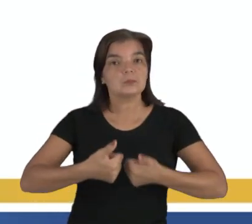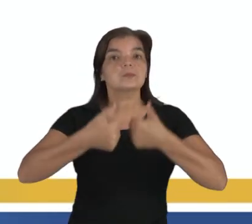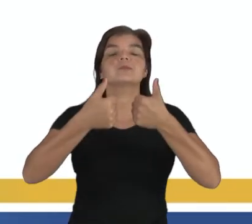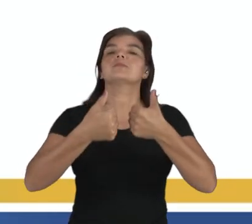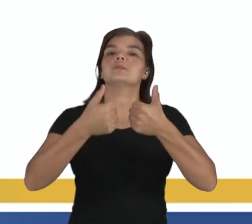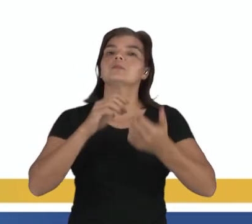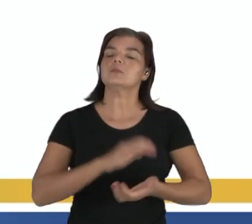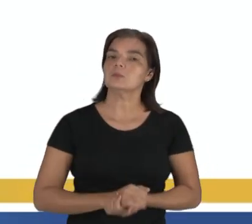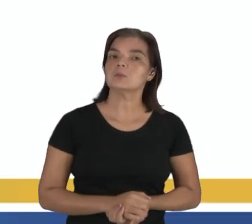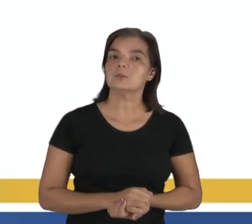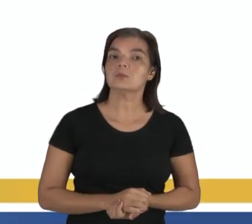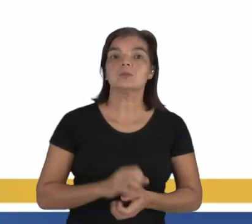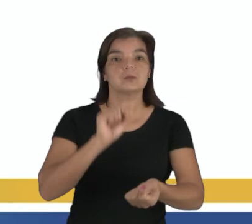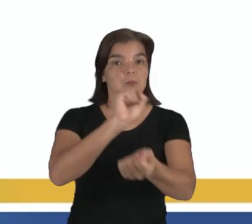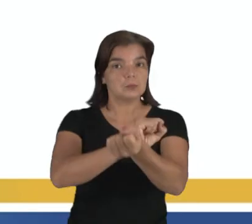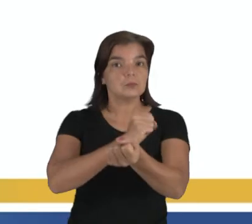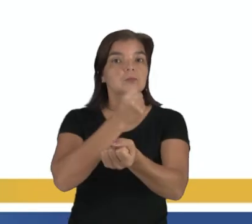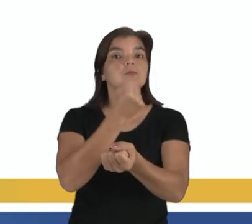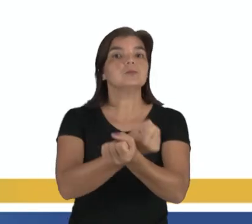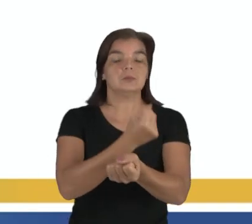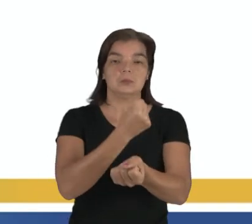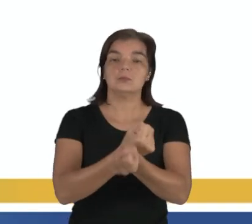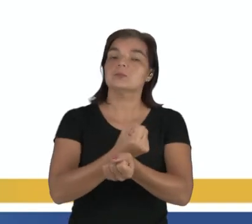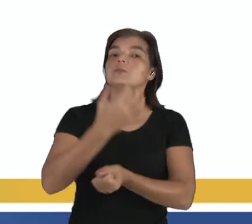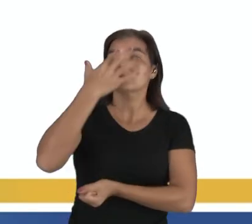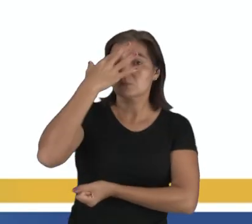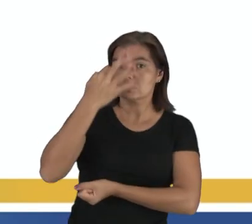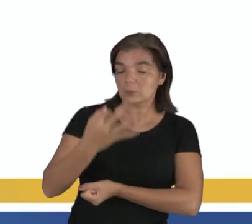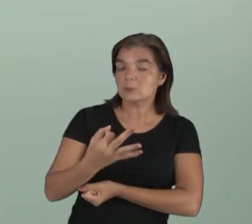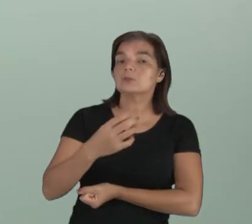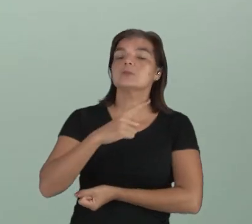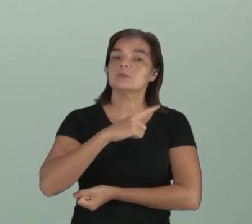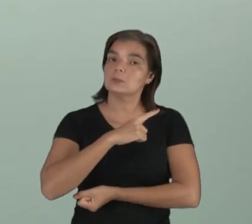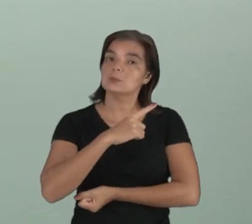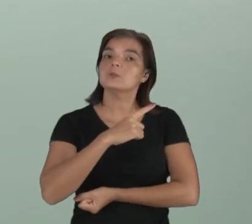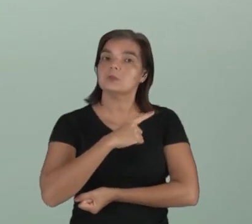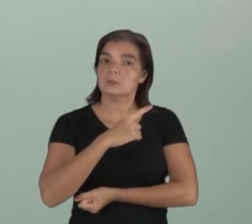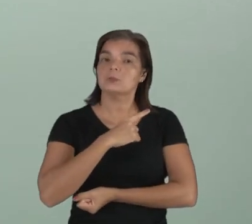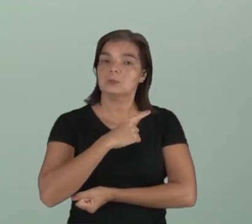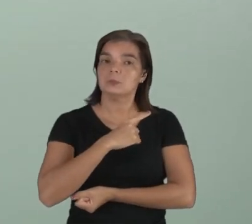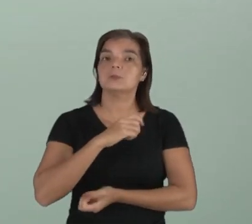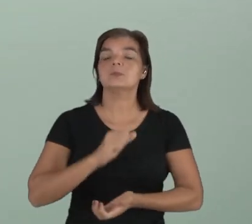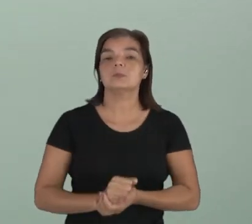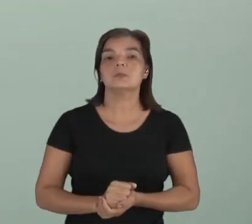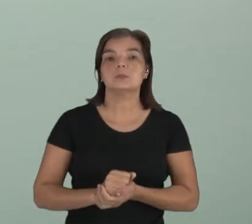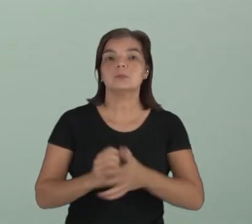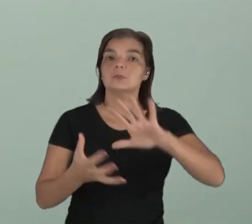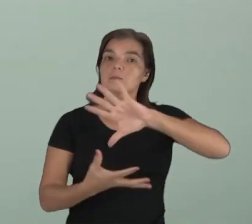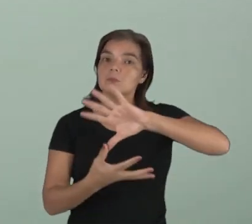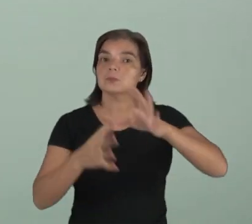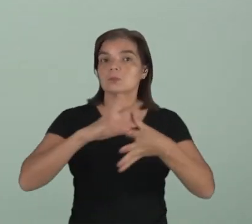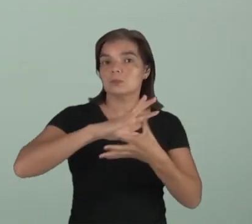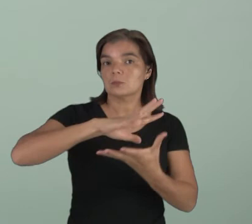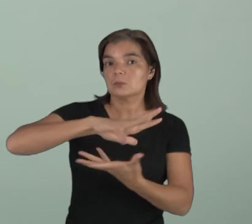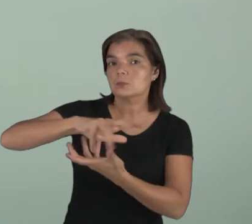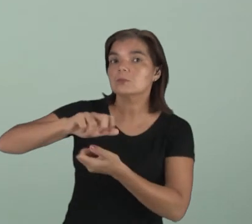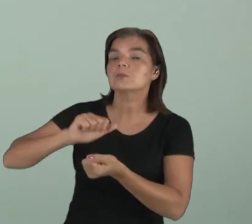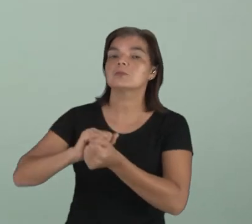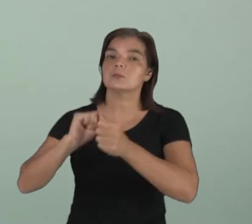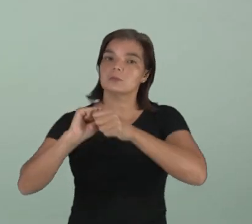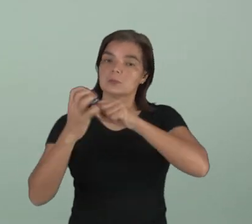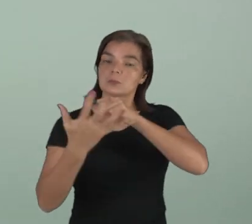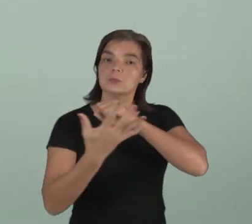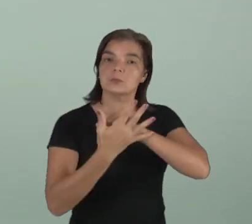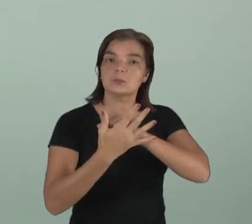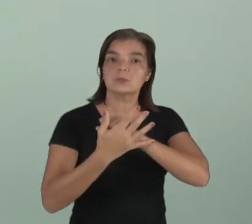relação ao lockdown, que realmente conteve a epidemia do novo coronavírus, tá bom?